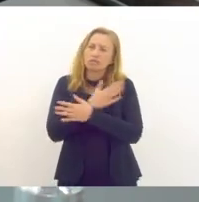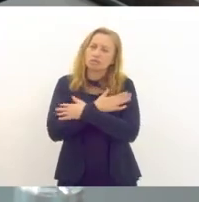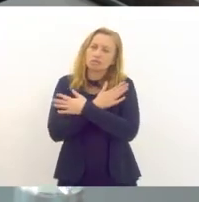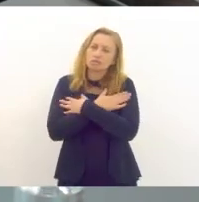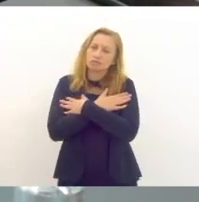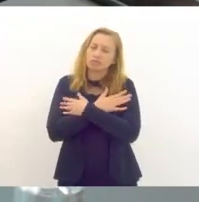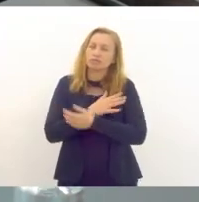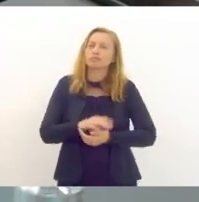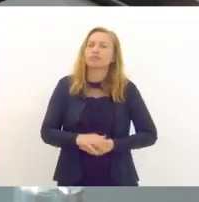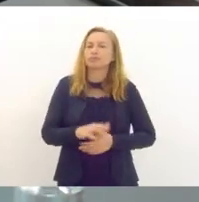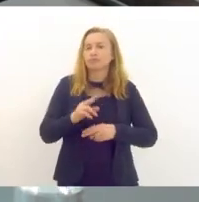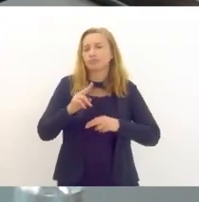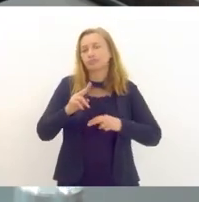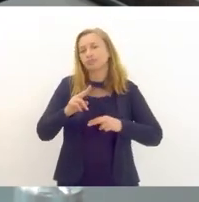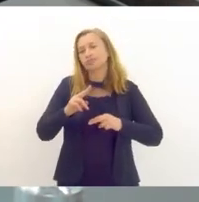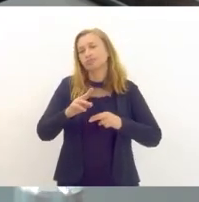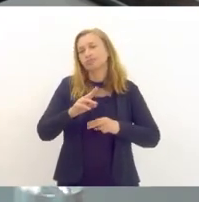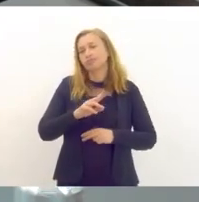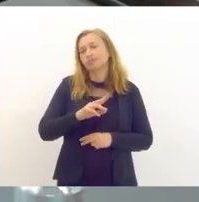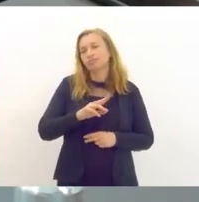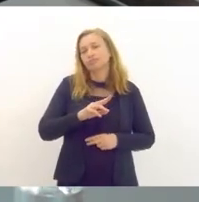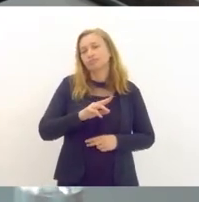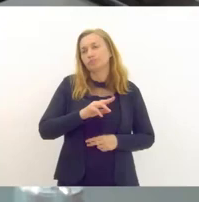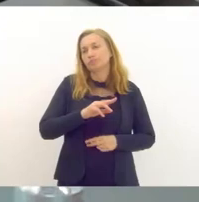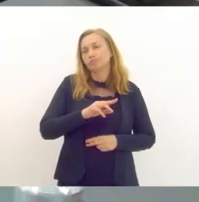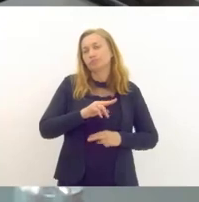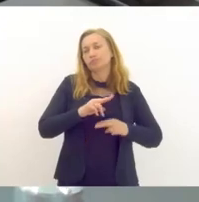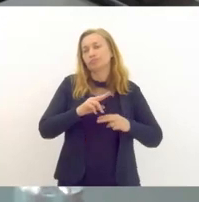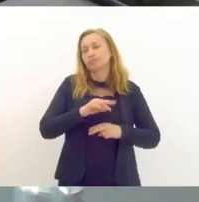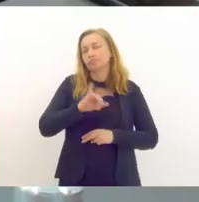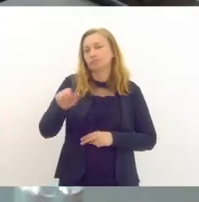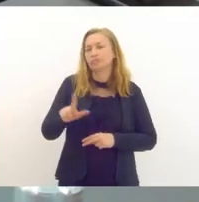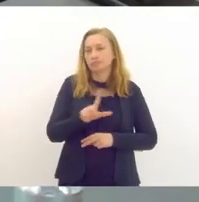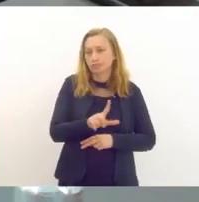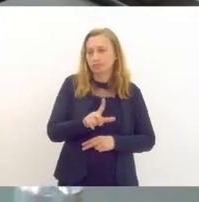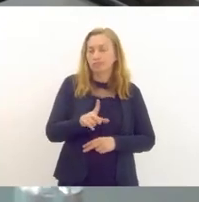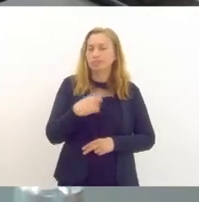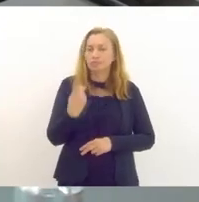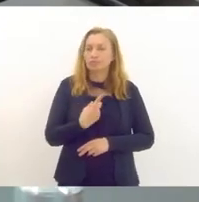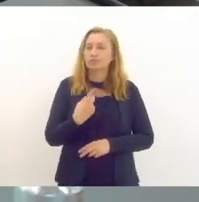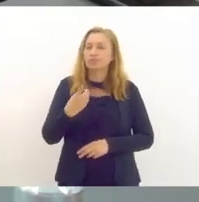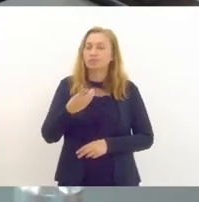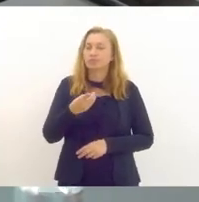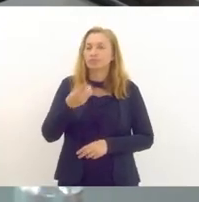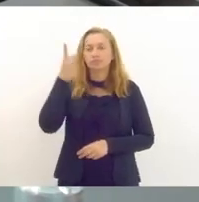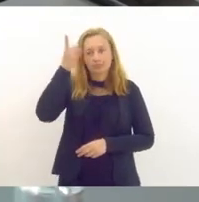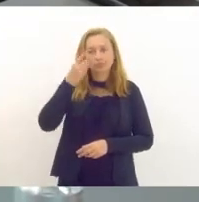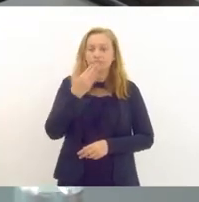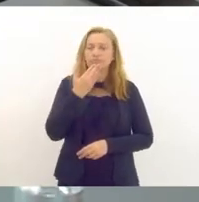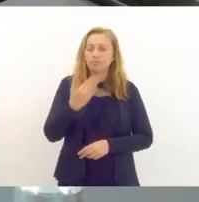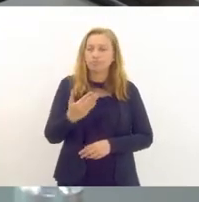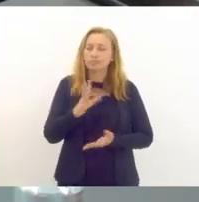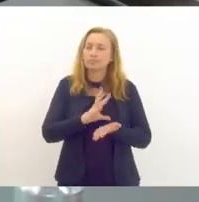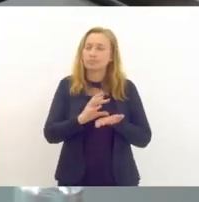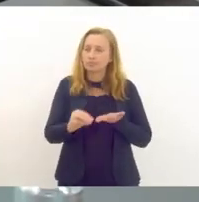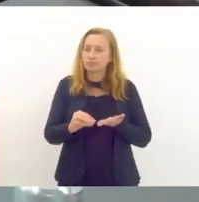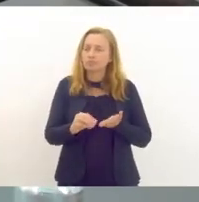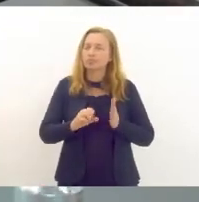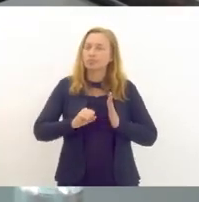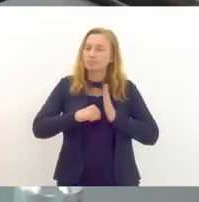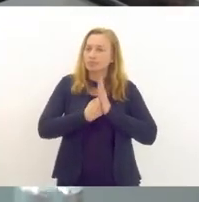nós mesmos deputados pedimos para retirar da pauta de ventos